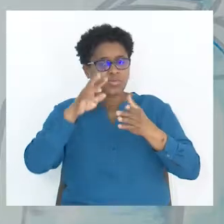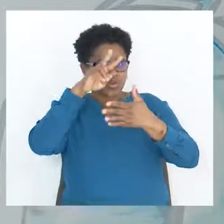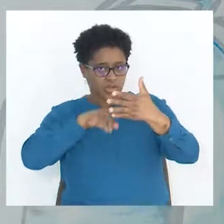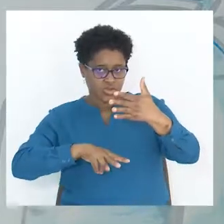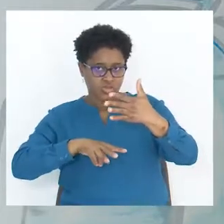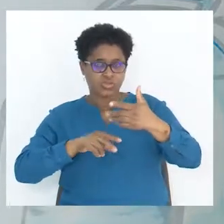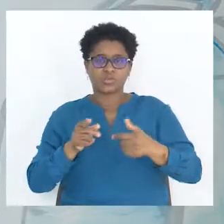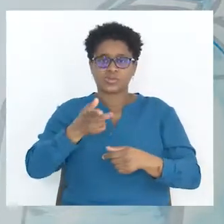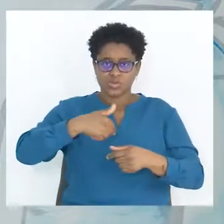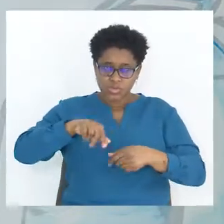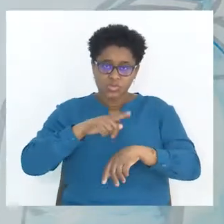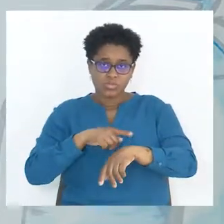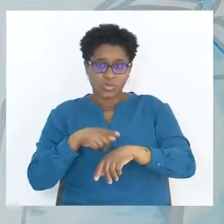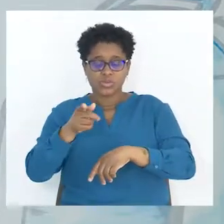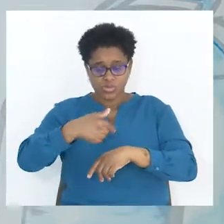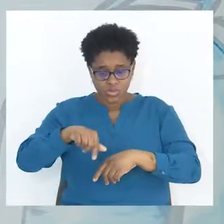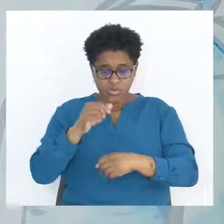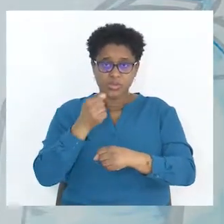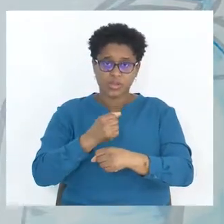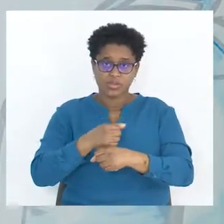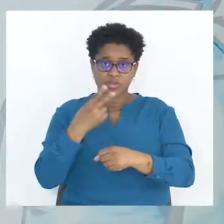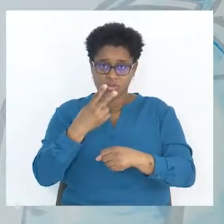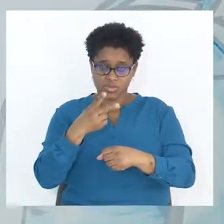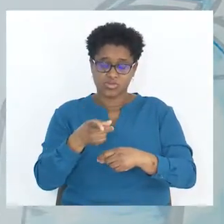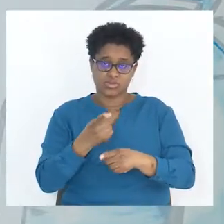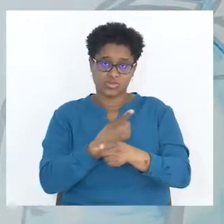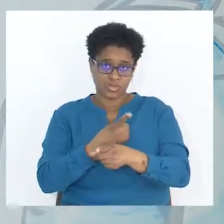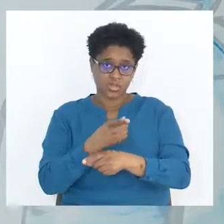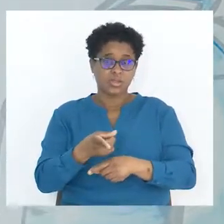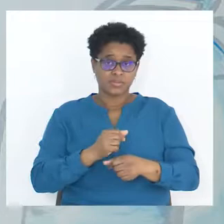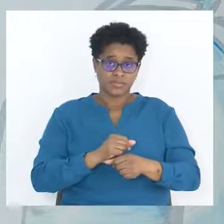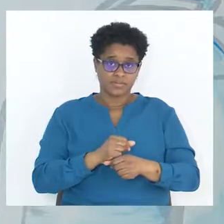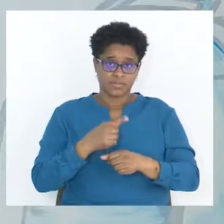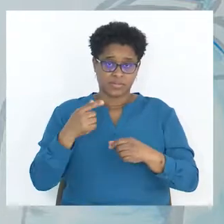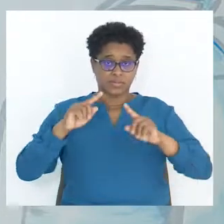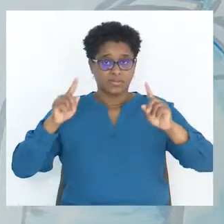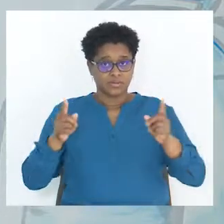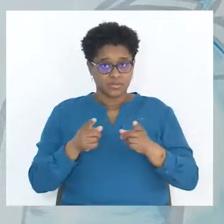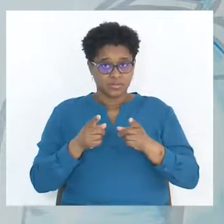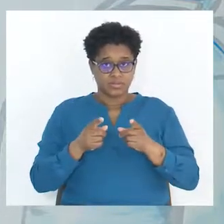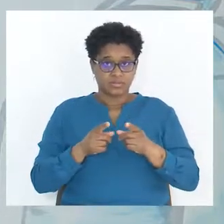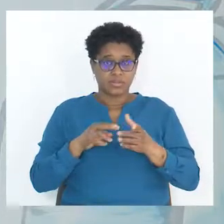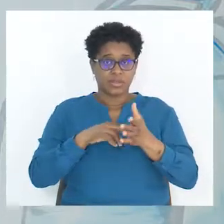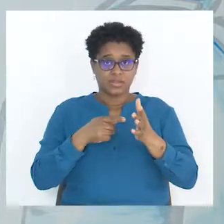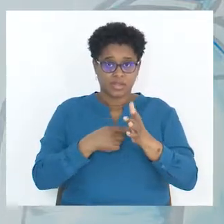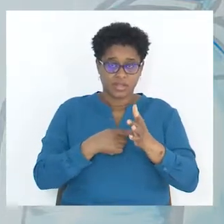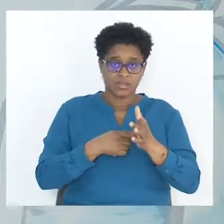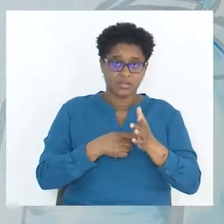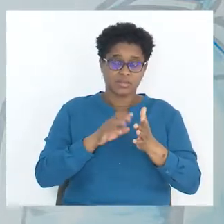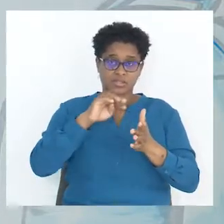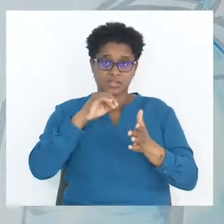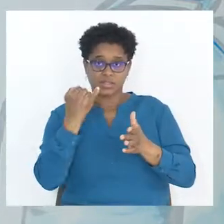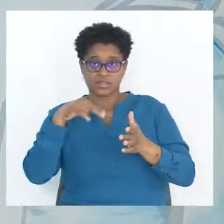textos. Nós neste momento vamos trabalhar só essas duas técnicas. A técnica de resumir textos, a técnica de sintetizar